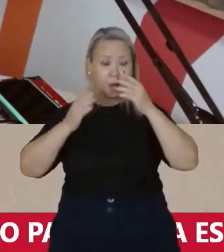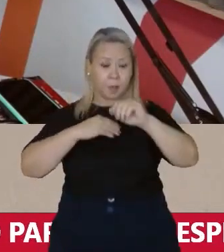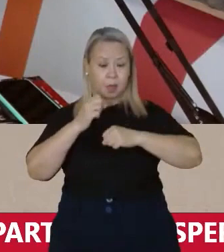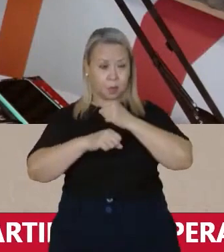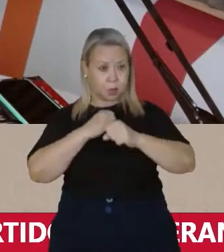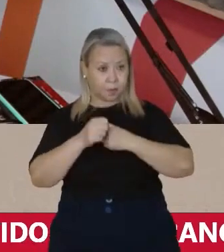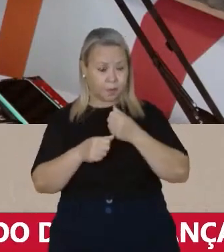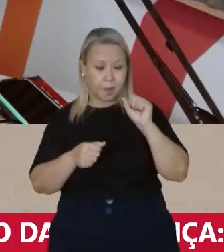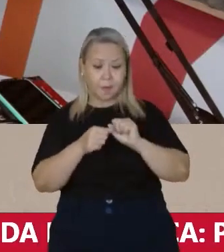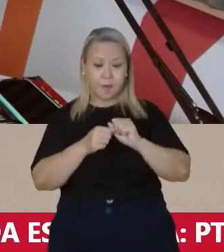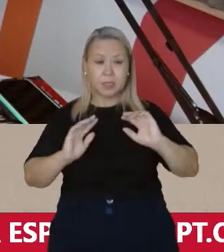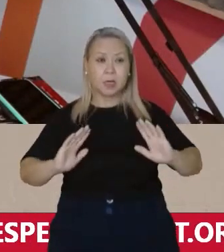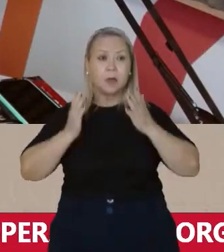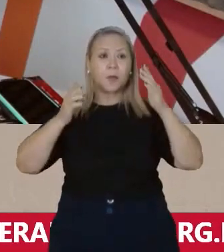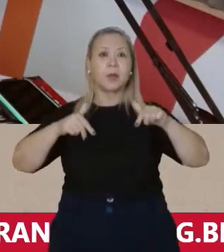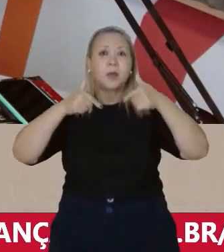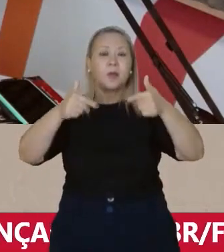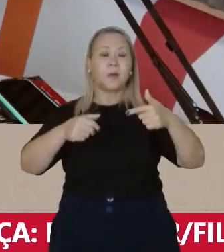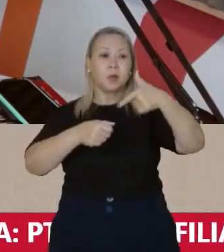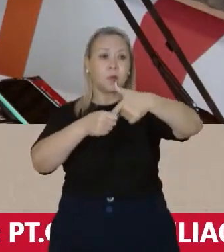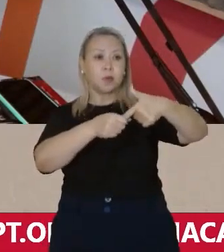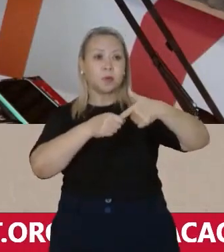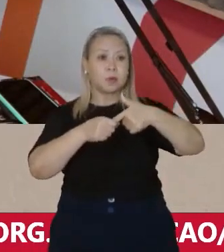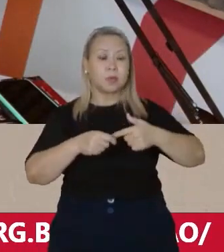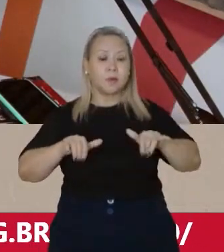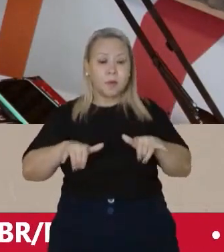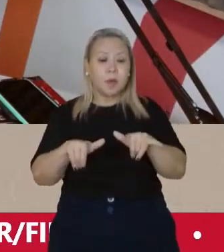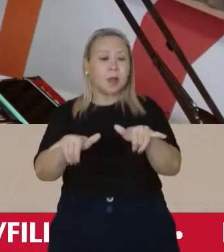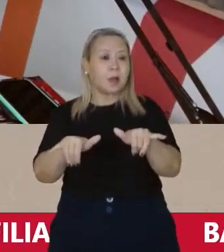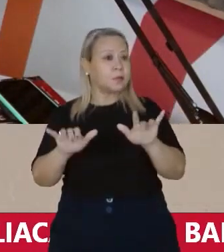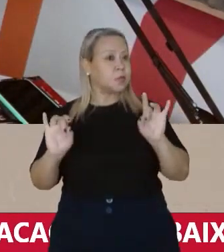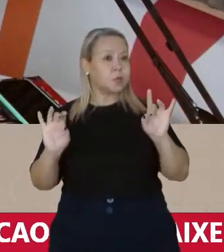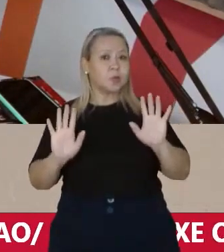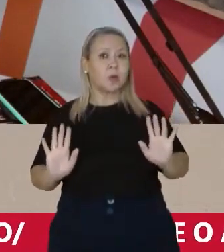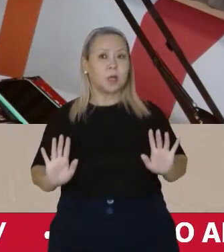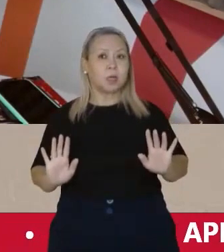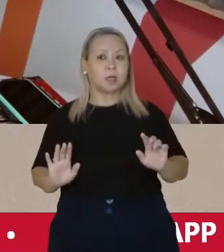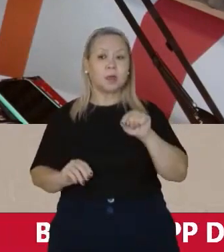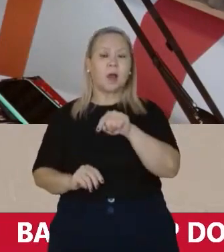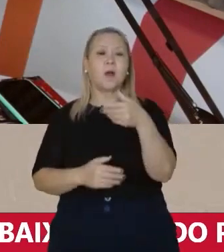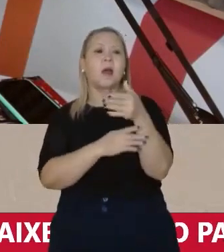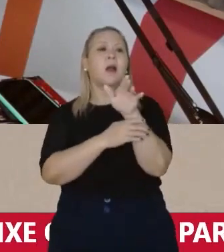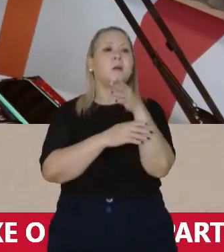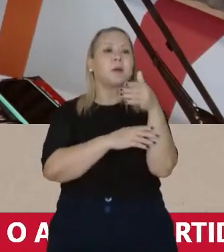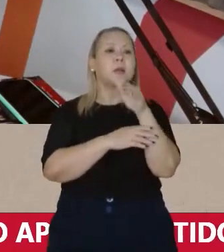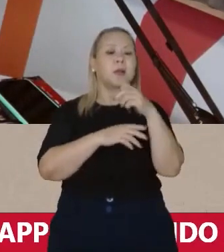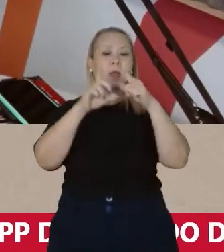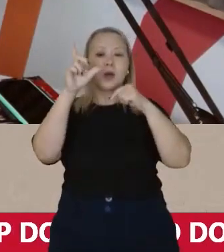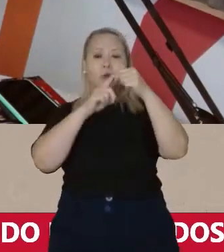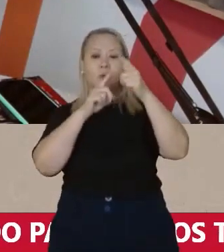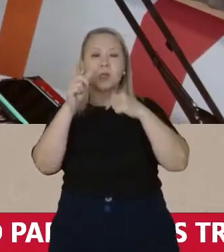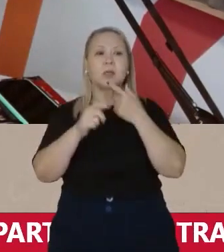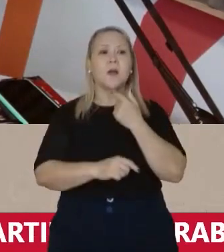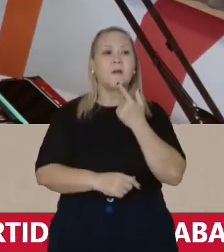a gente faça a campanha assim, em frente ao posto de gasolina, em frente ao supermercado. Só isso. Põe lá alguém com a bandeirinha, com a nossa estrela, aqui, ó.